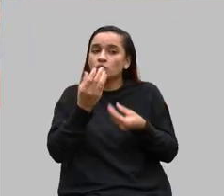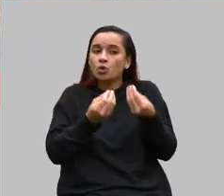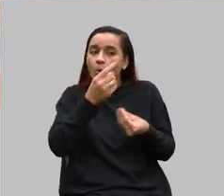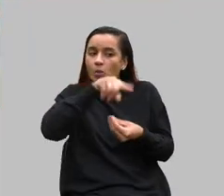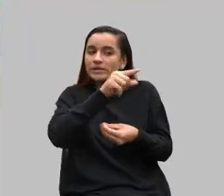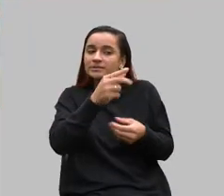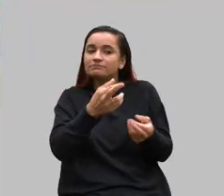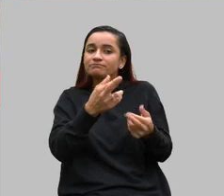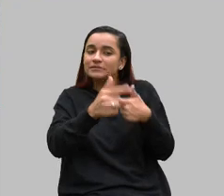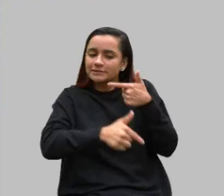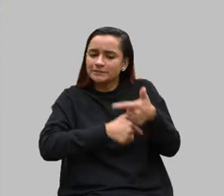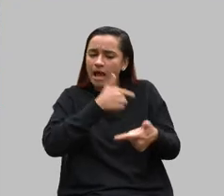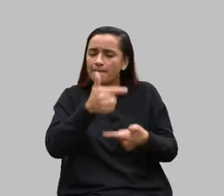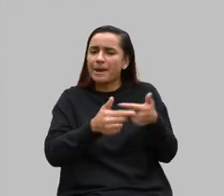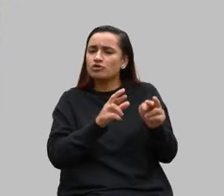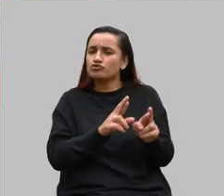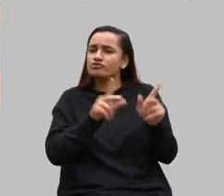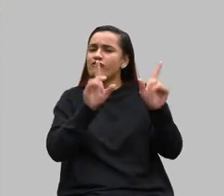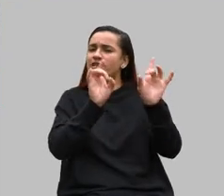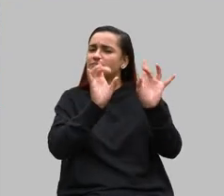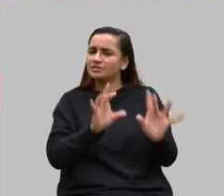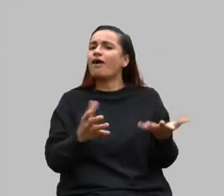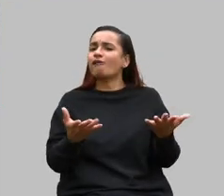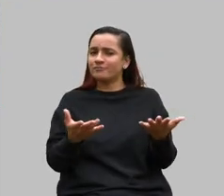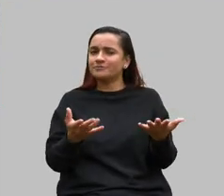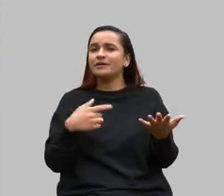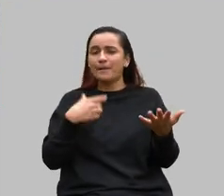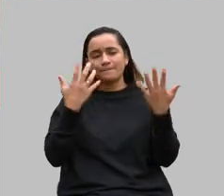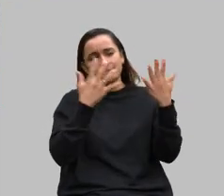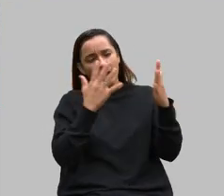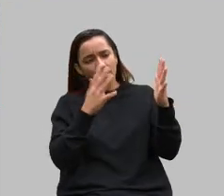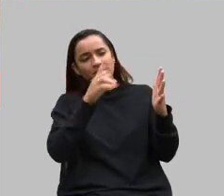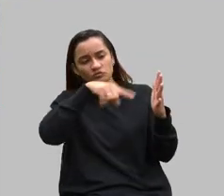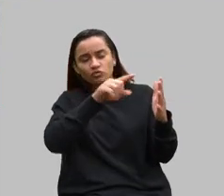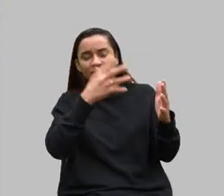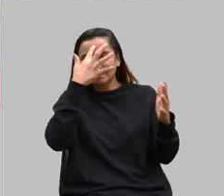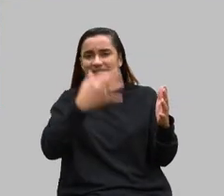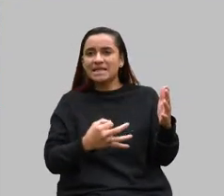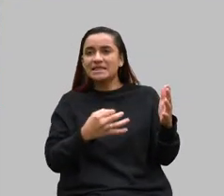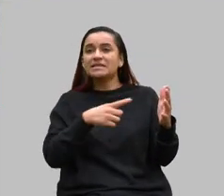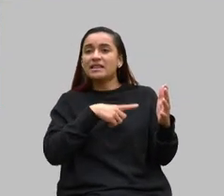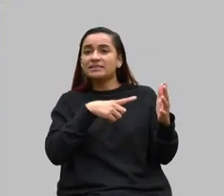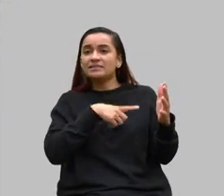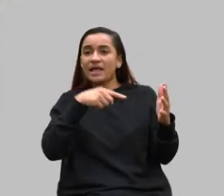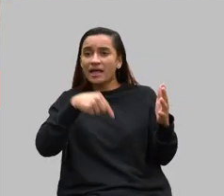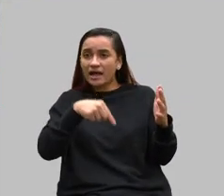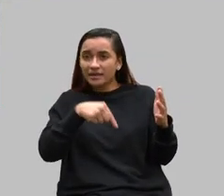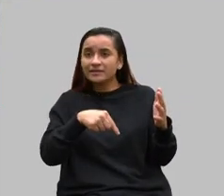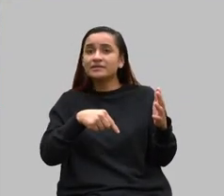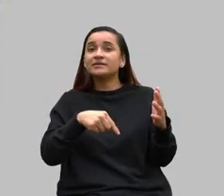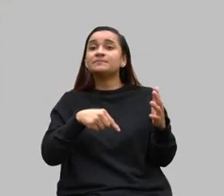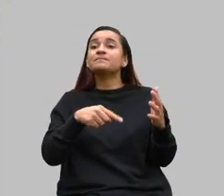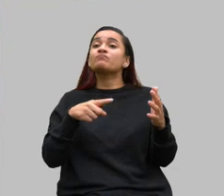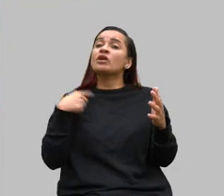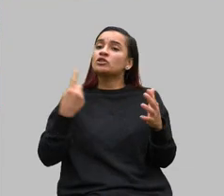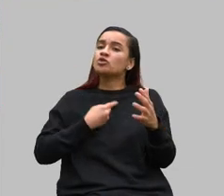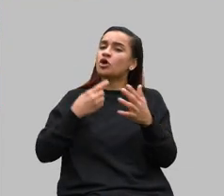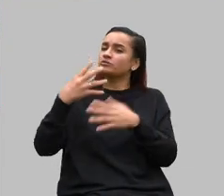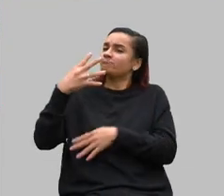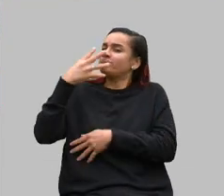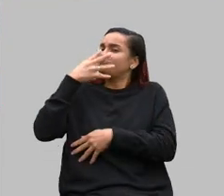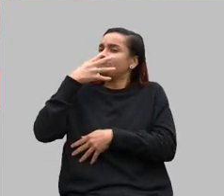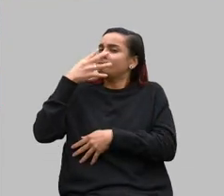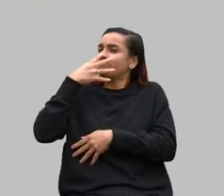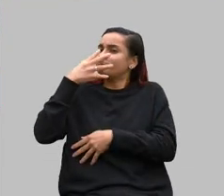trabalho diferenciado parabéns e pode ter certeza que vocês têm aqui né a a nossa admiração